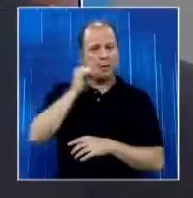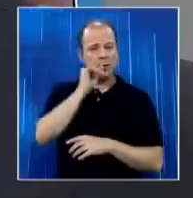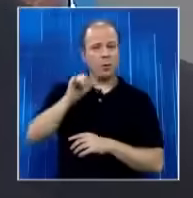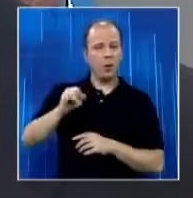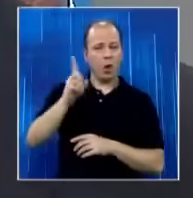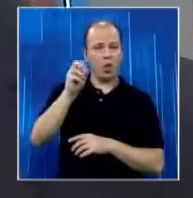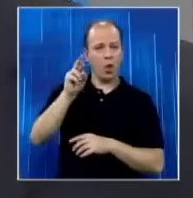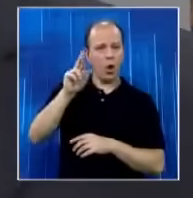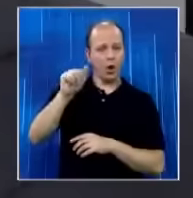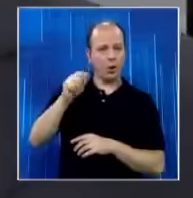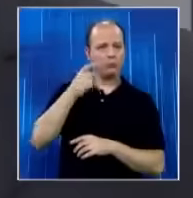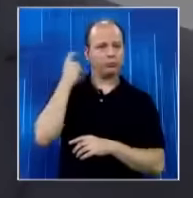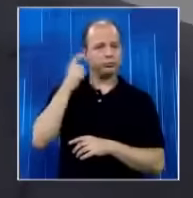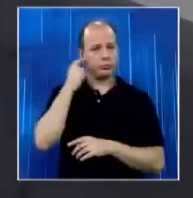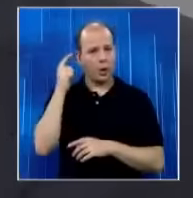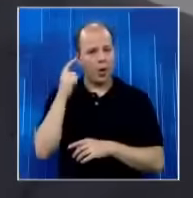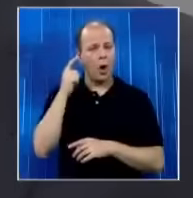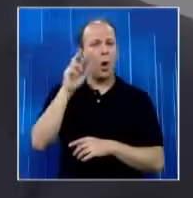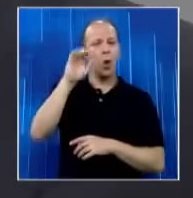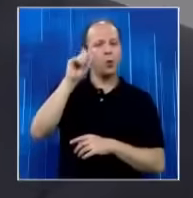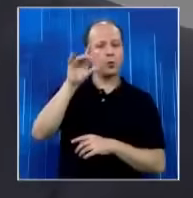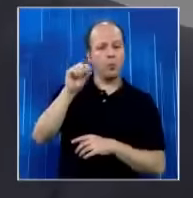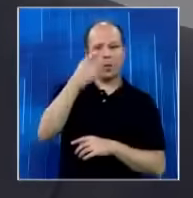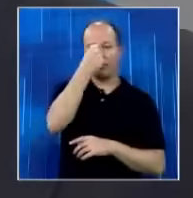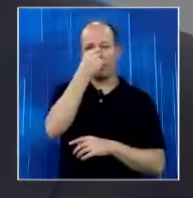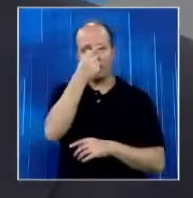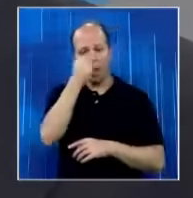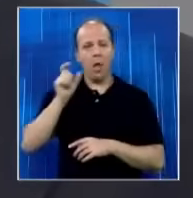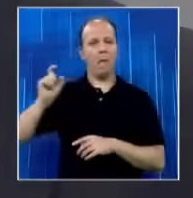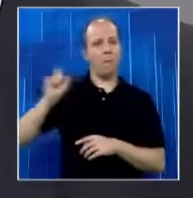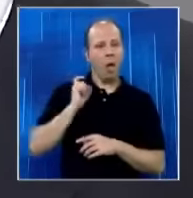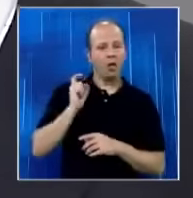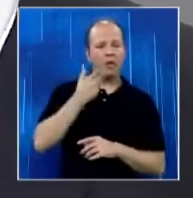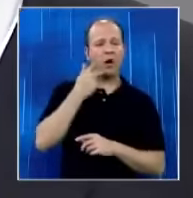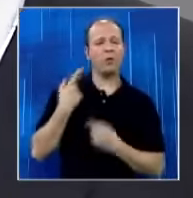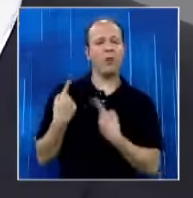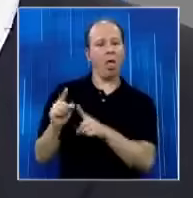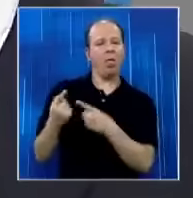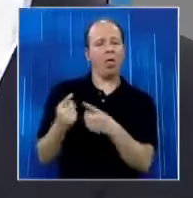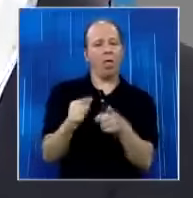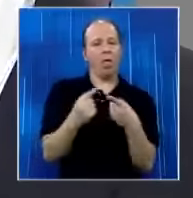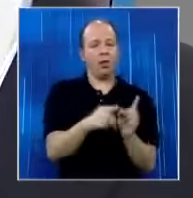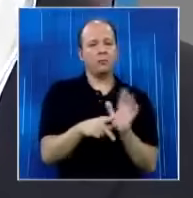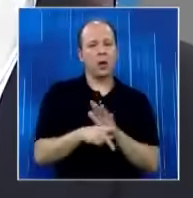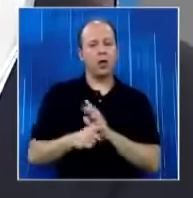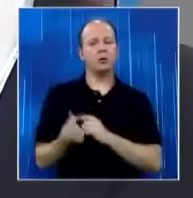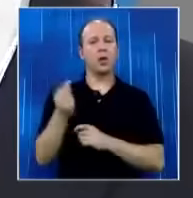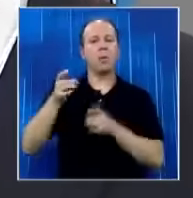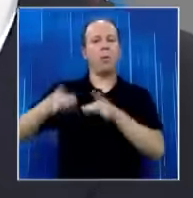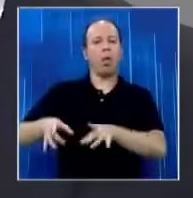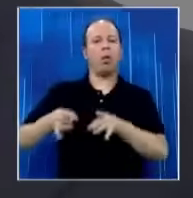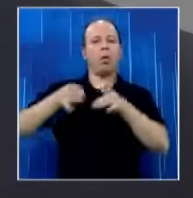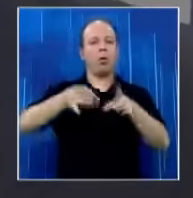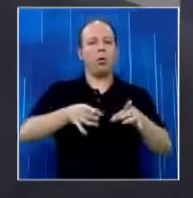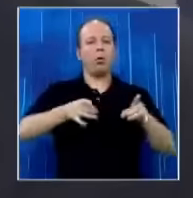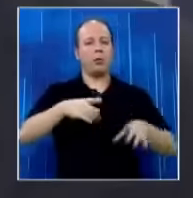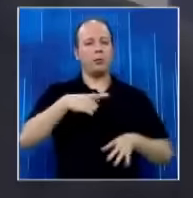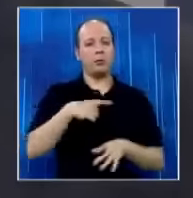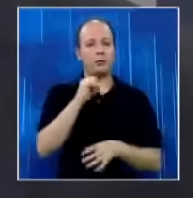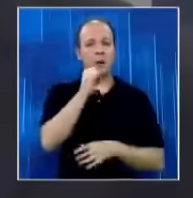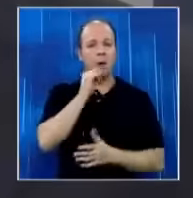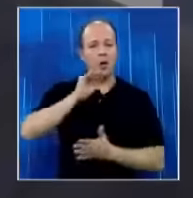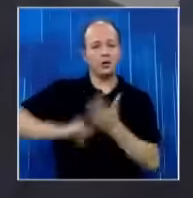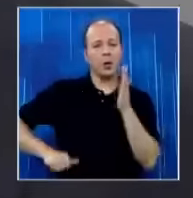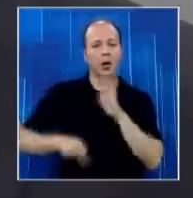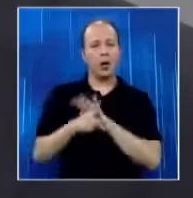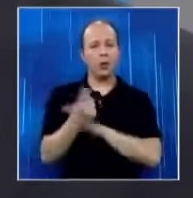Dória, Russomano e Marta, de estarem fazendo um jogo duplo. Se apresentam como pessoas que têm dinheiro sobrando para tudo, mas estão